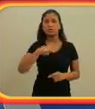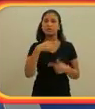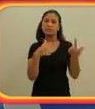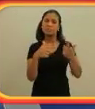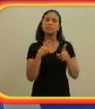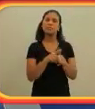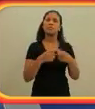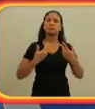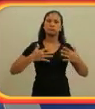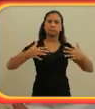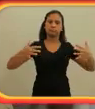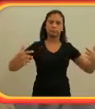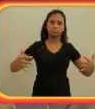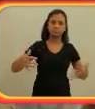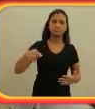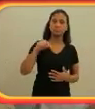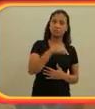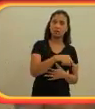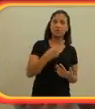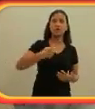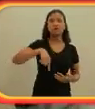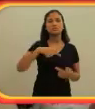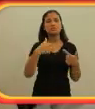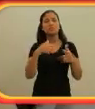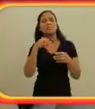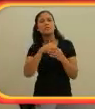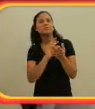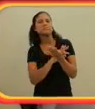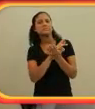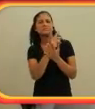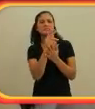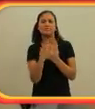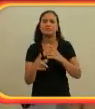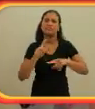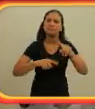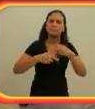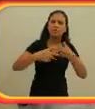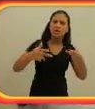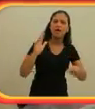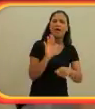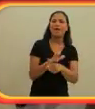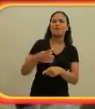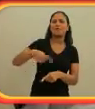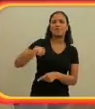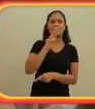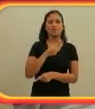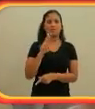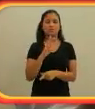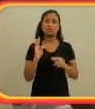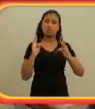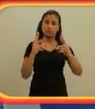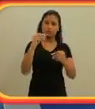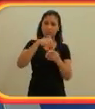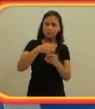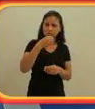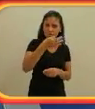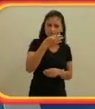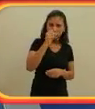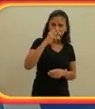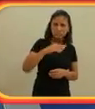gente trabalha com a vibração. E, além disso, a gente trabalha com diversos instrumentos que ajudam a gente